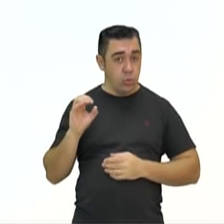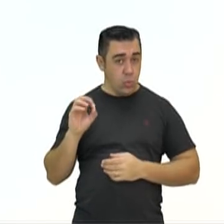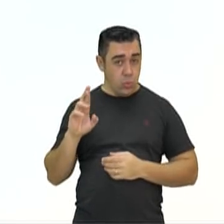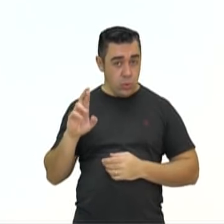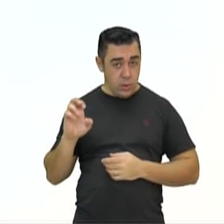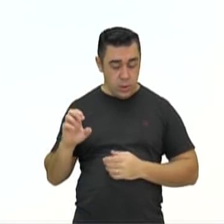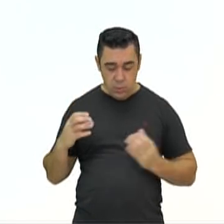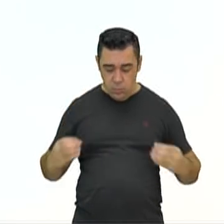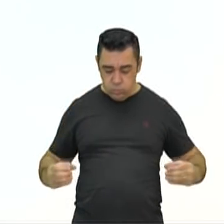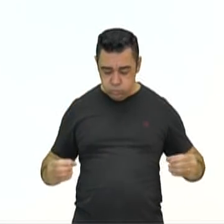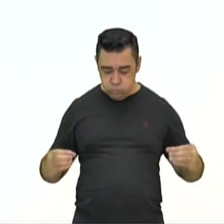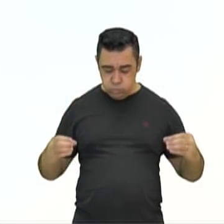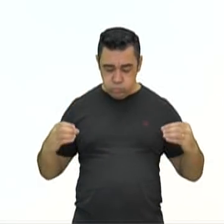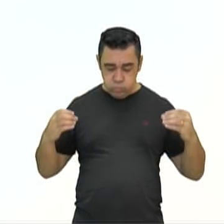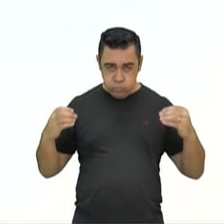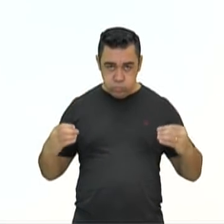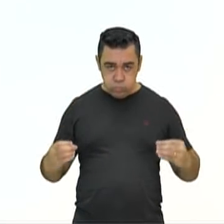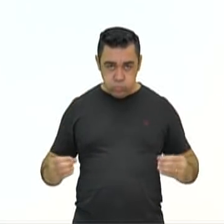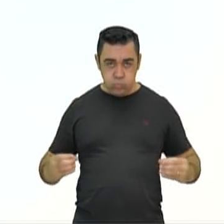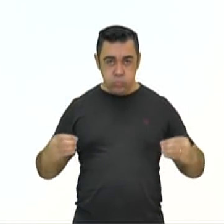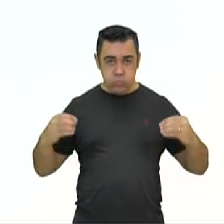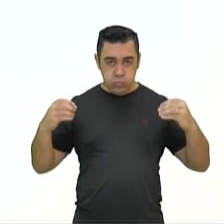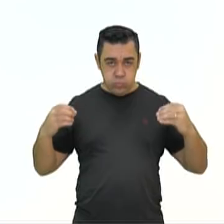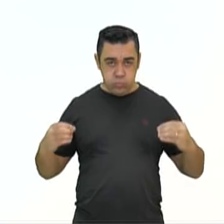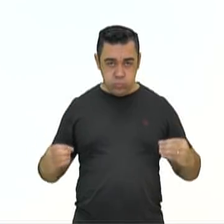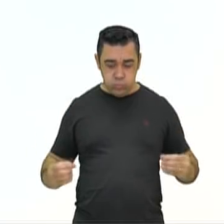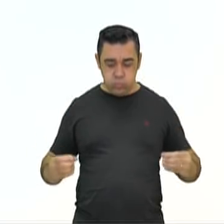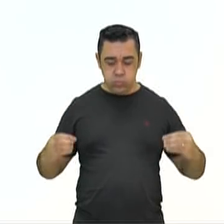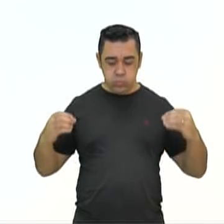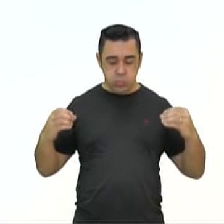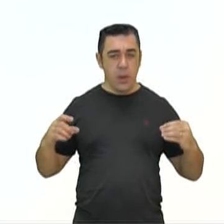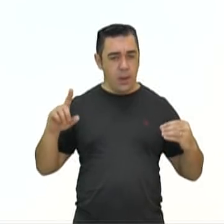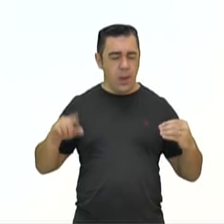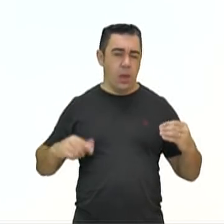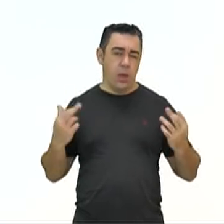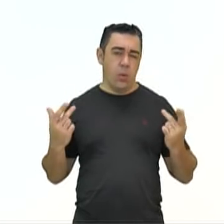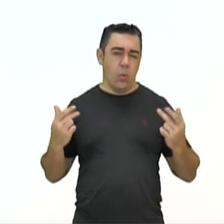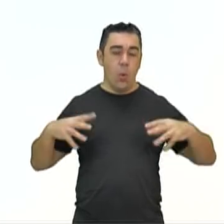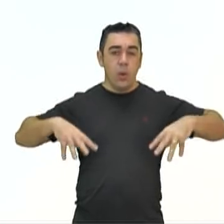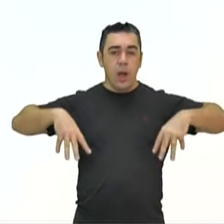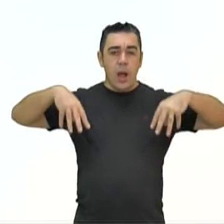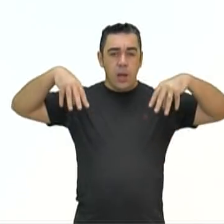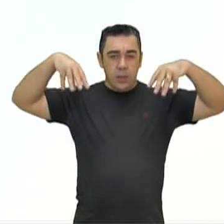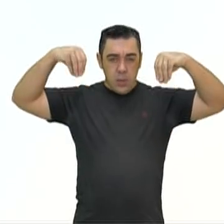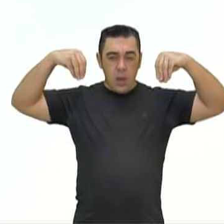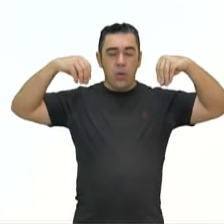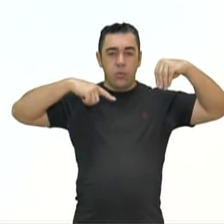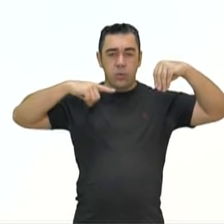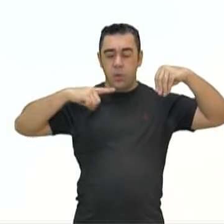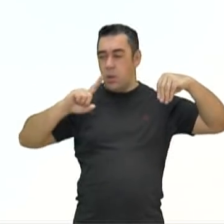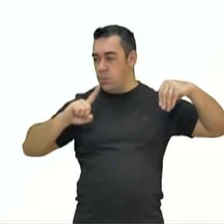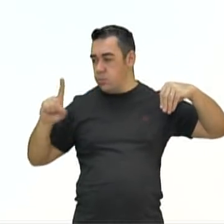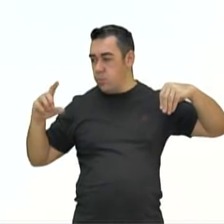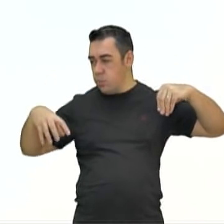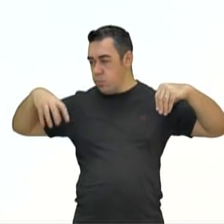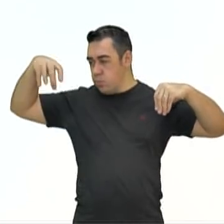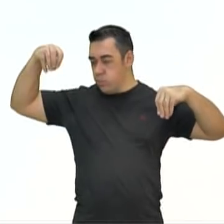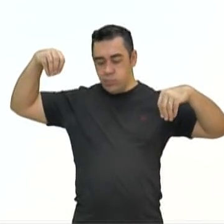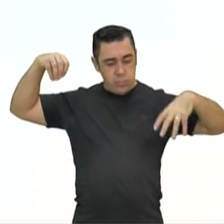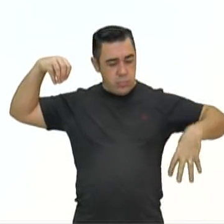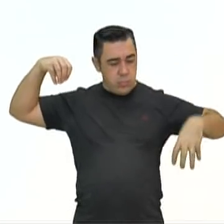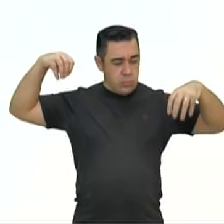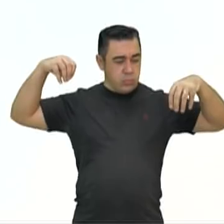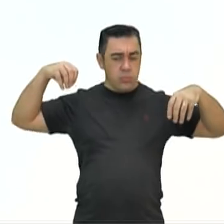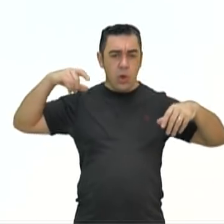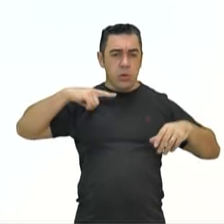né? Bem conforme era um castelo, né? Que nos cantos do castelo sempre tem as torres, né? Com sentinela lá, com os